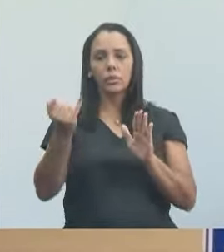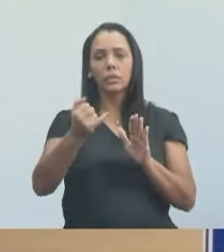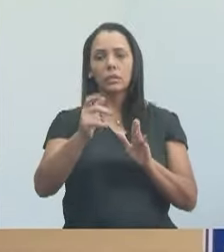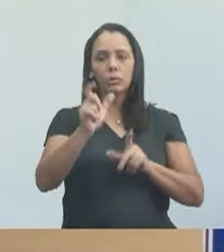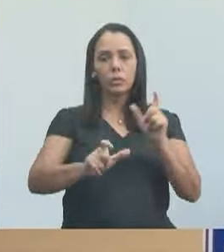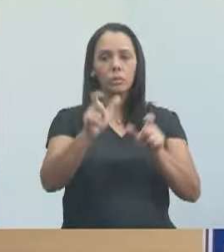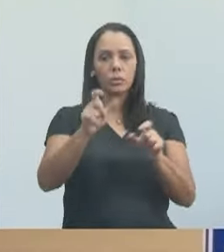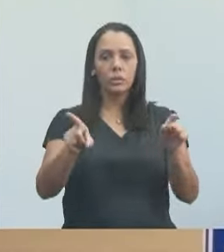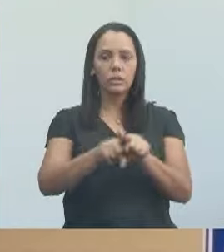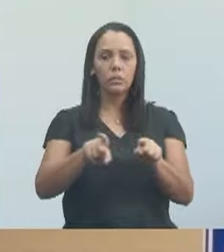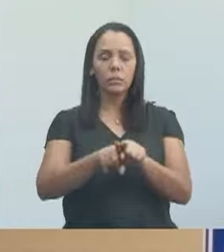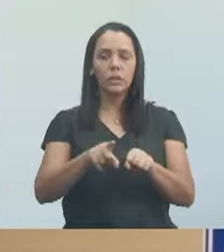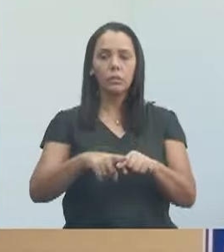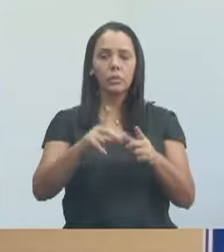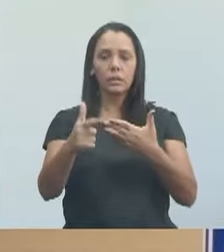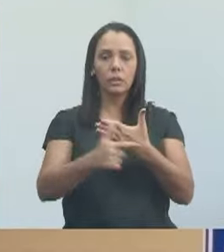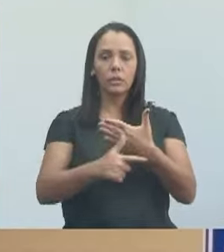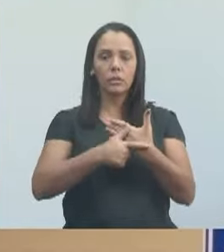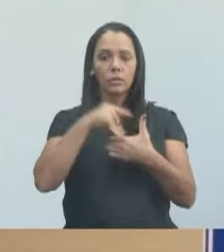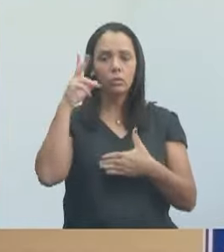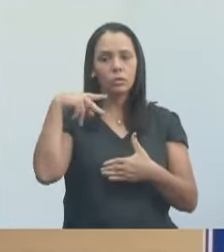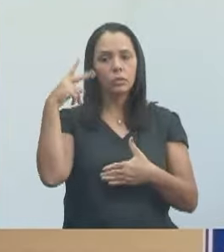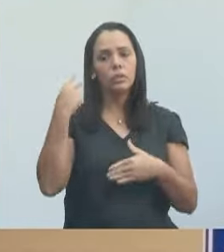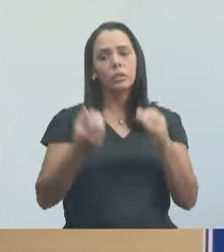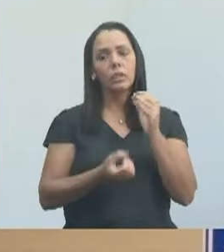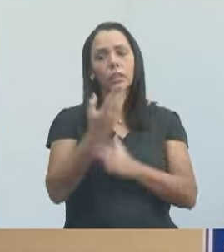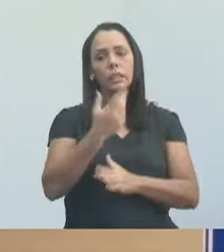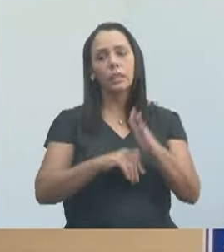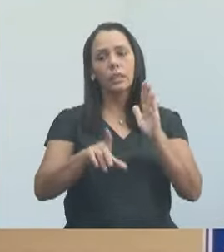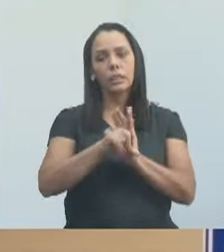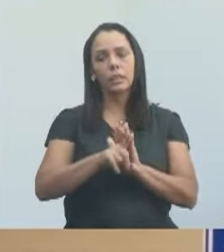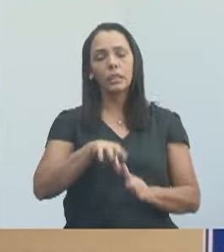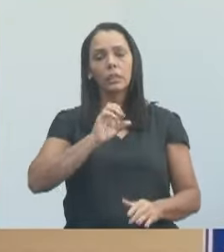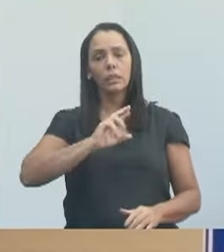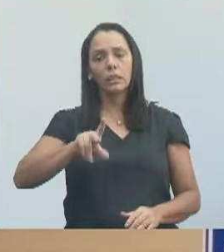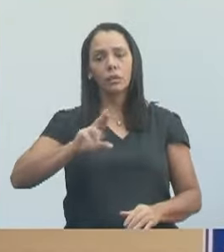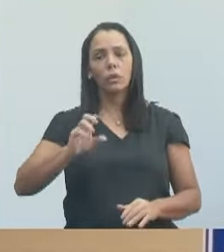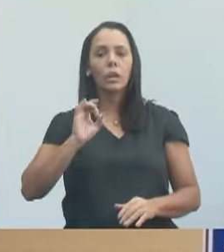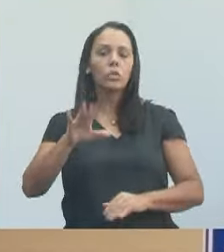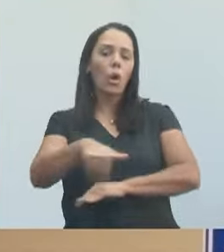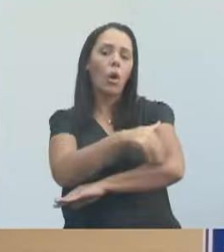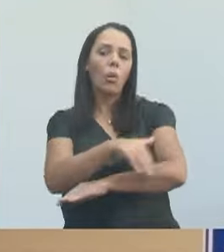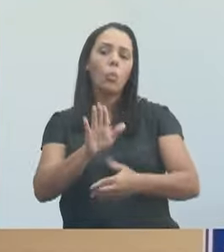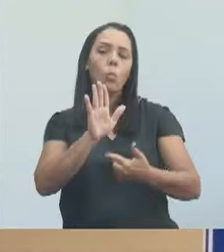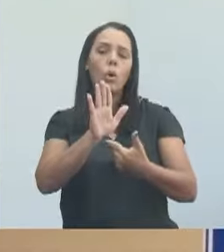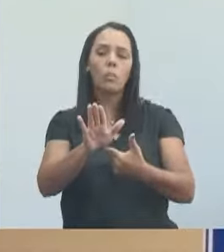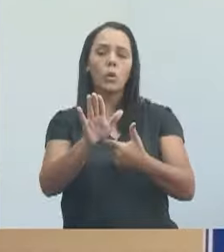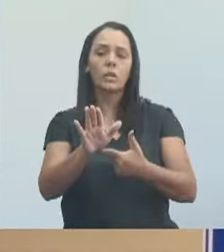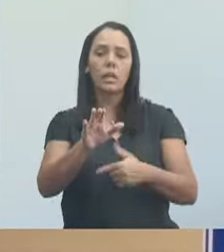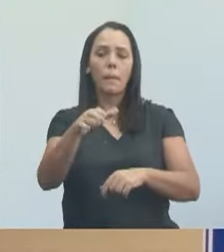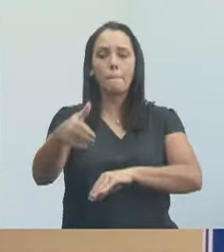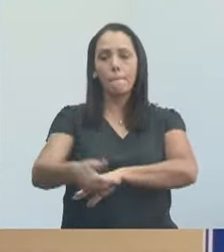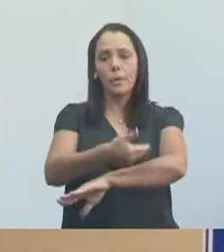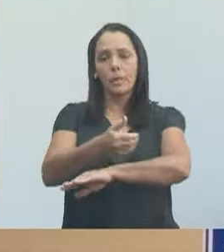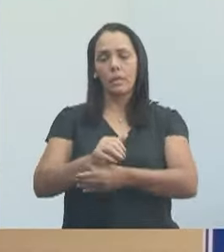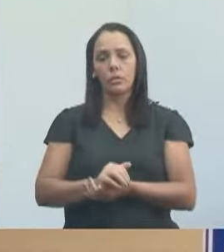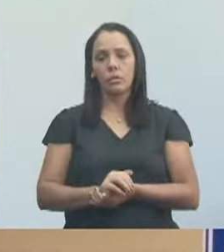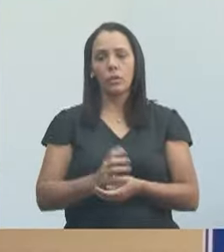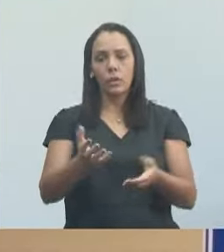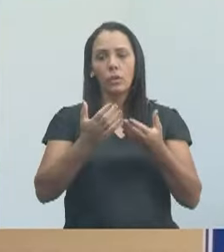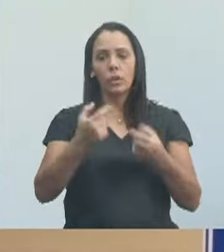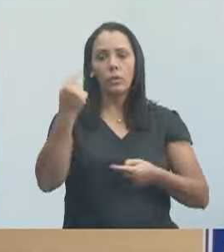para isso que o vereador está aqui. Viu, gente? Então, não é só para ficar apontando buraco na rua, não. Então, eu quero políticas públicas para os